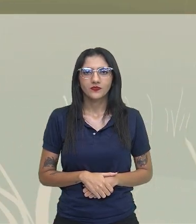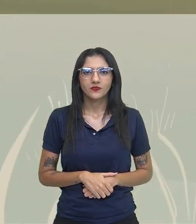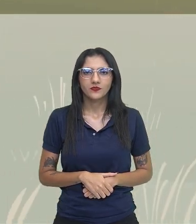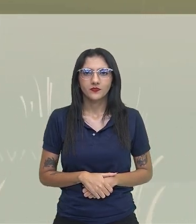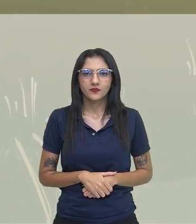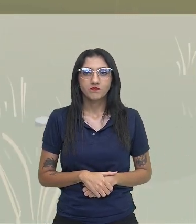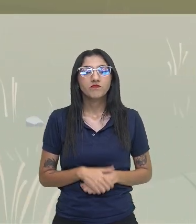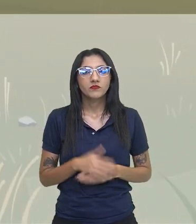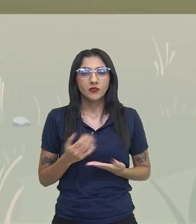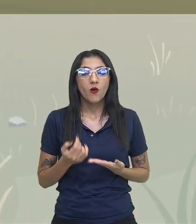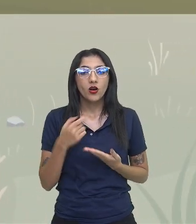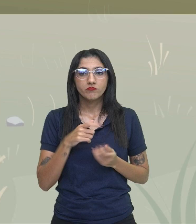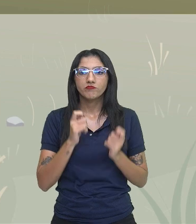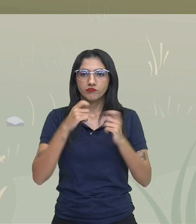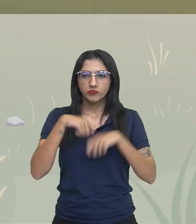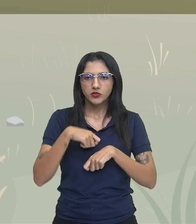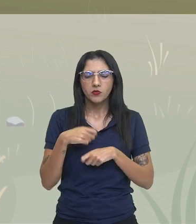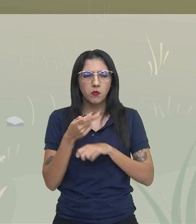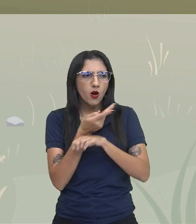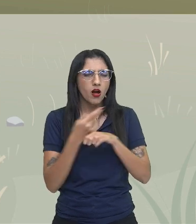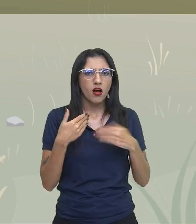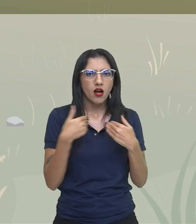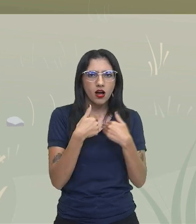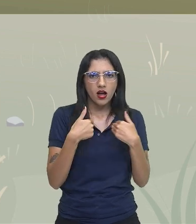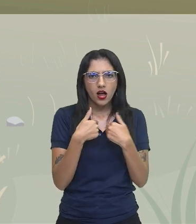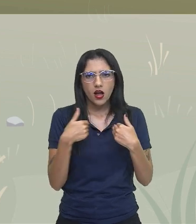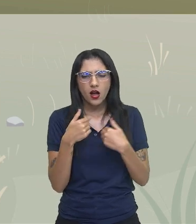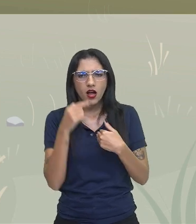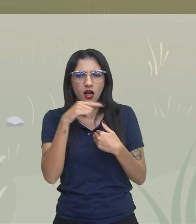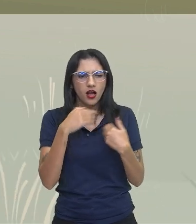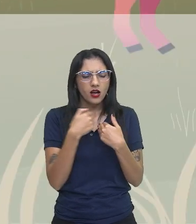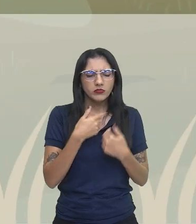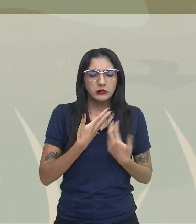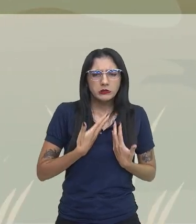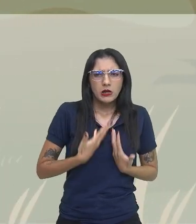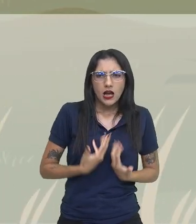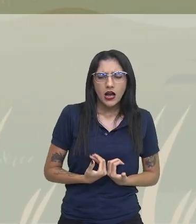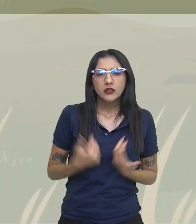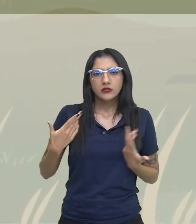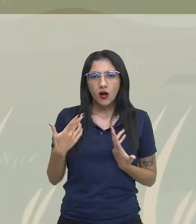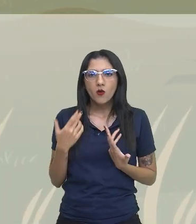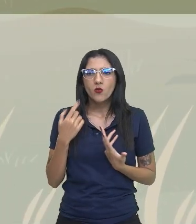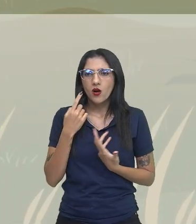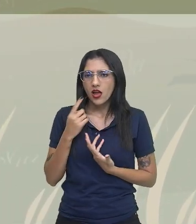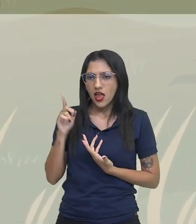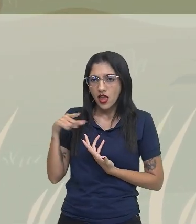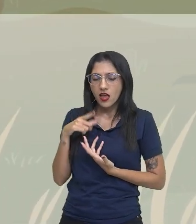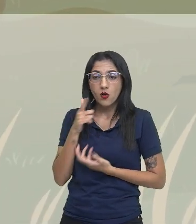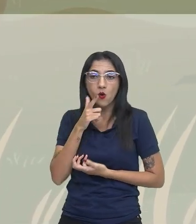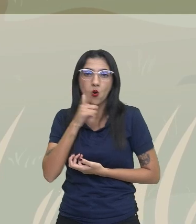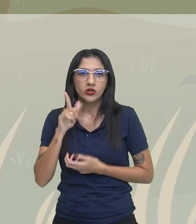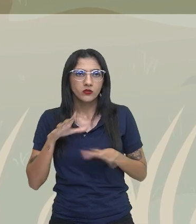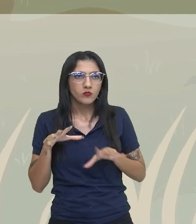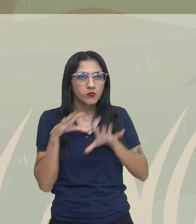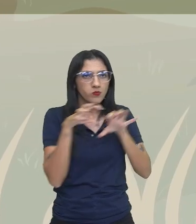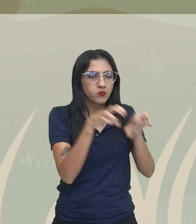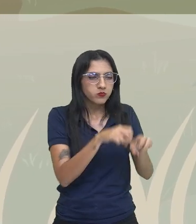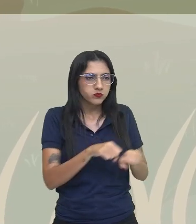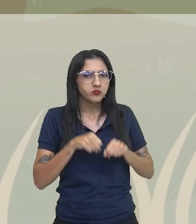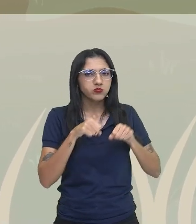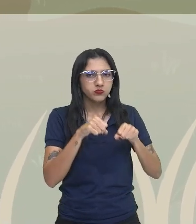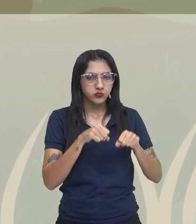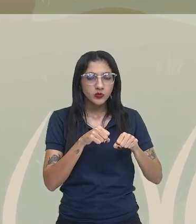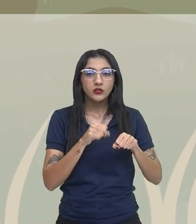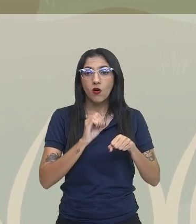Dessa forma, durante a caça, quando os animais se cansavam, nossos ancestrais conseguiam alcançá-los para capturá-los ou